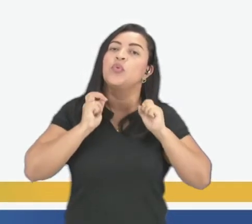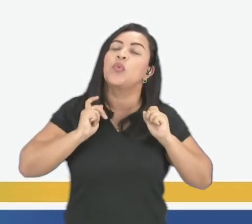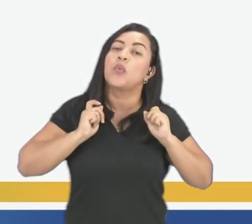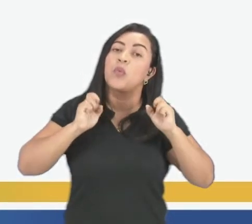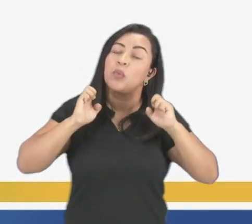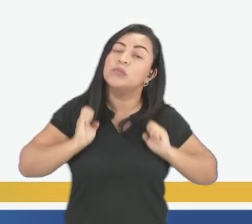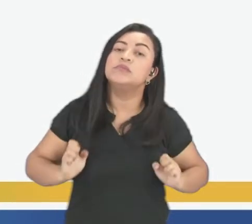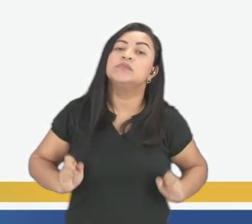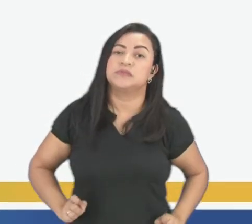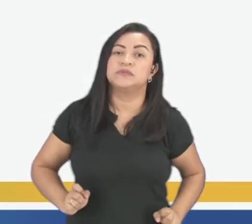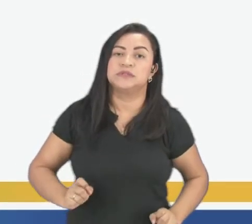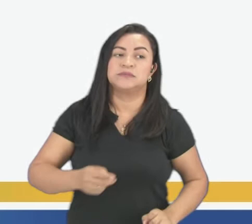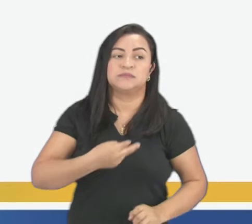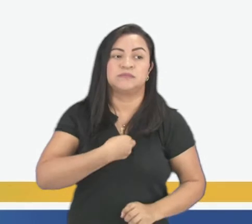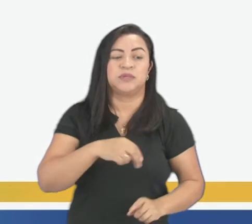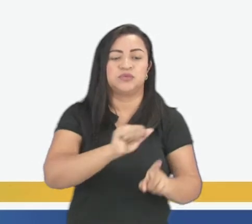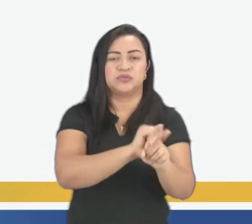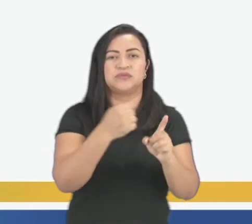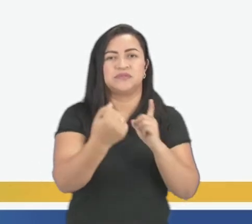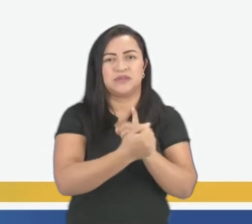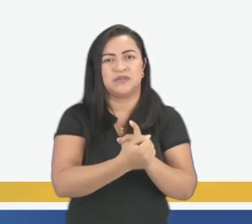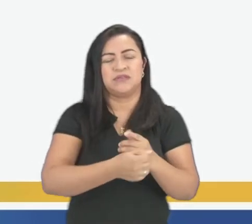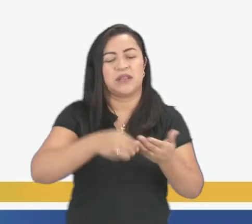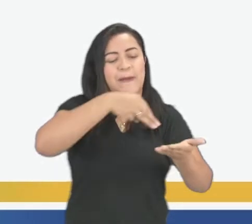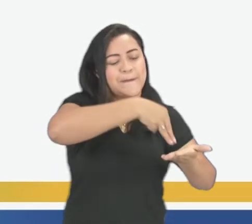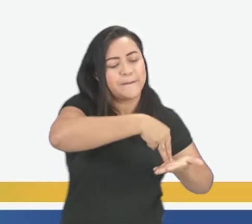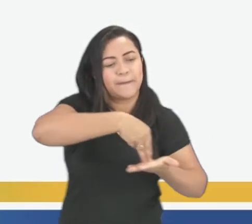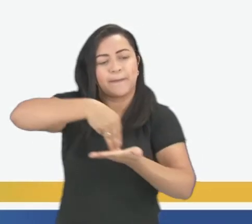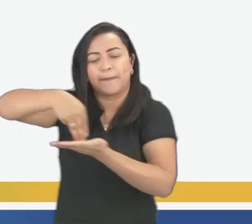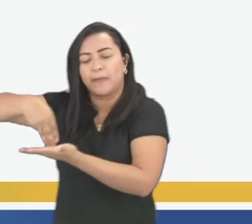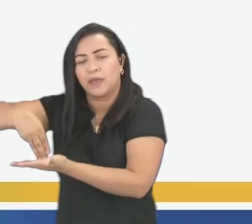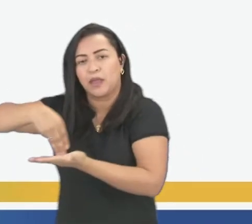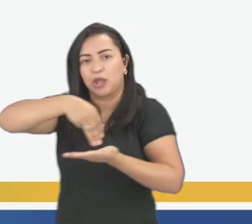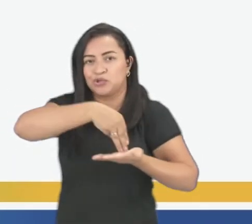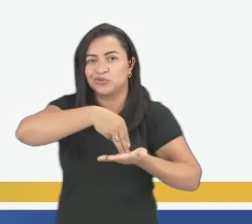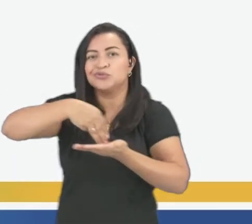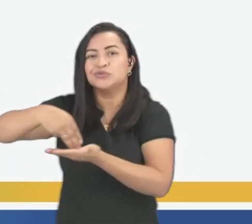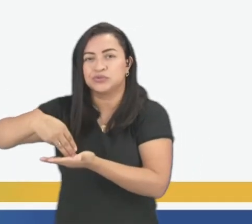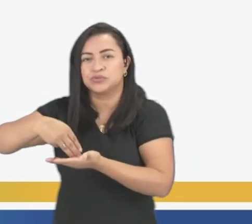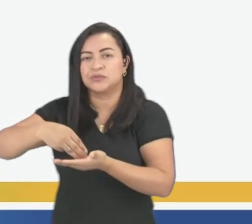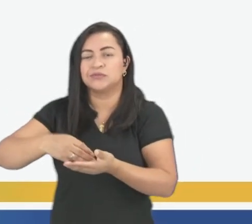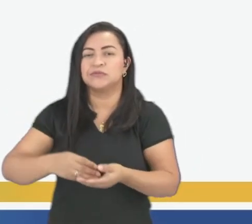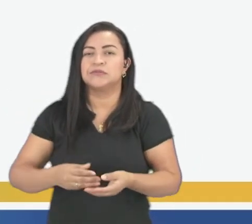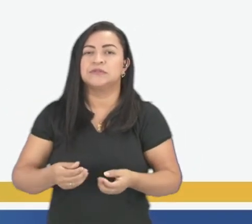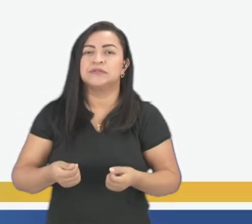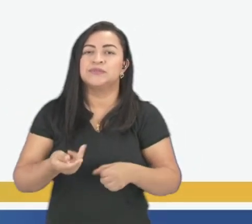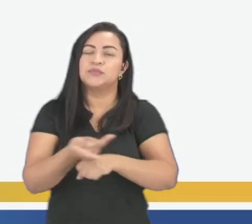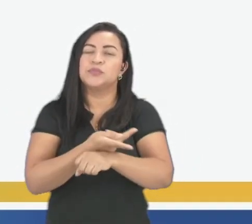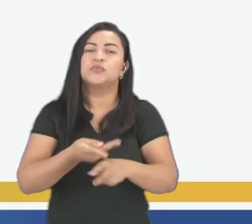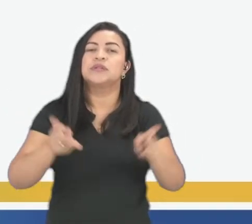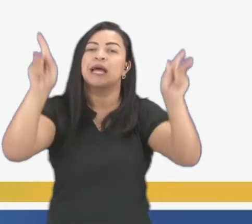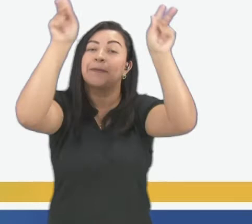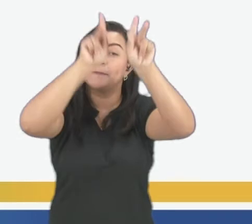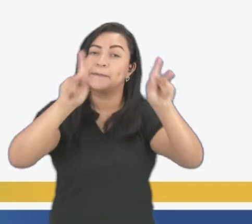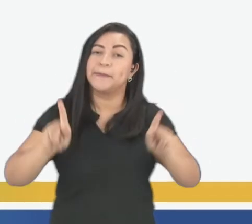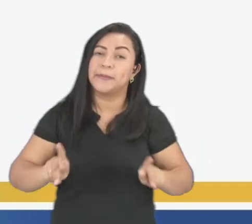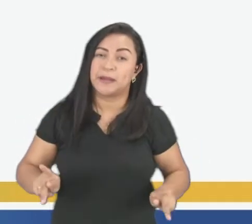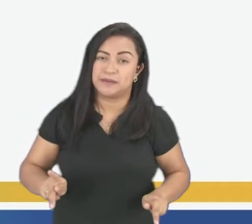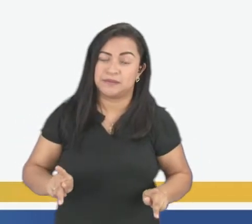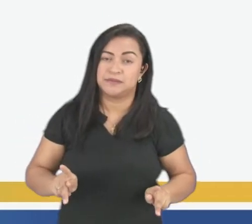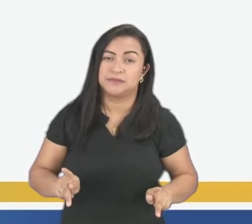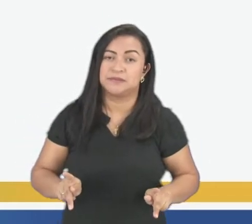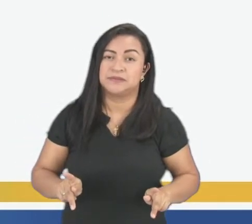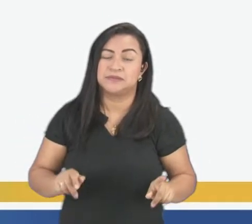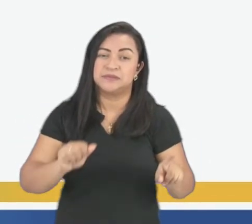tem que assumir um papel mediadora de conflito, trazendo sempre a paz, sempre trazendo